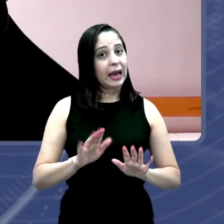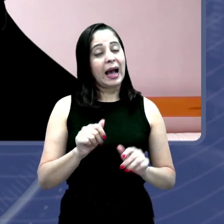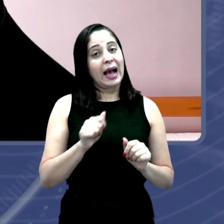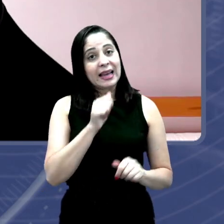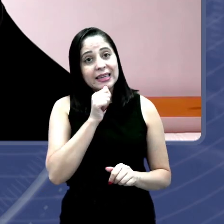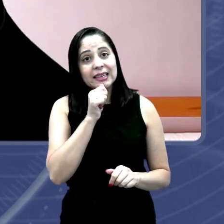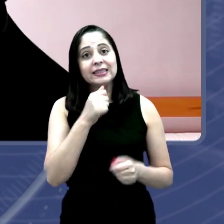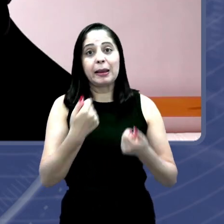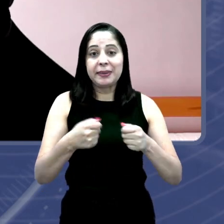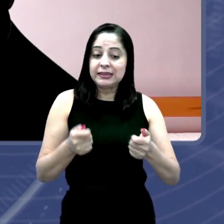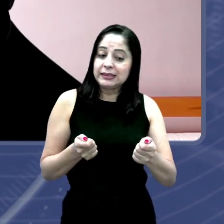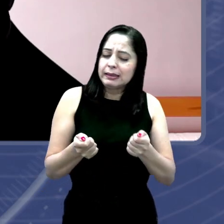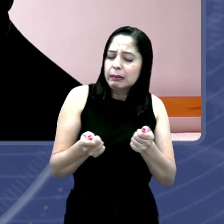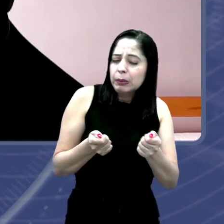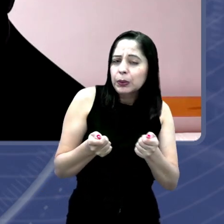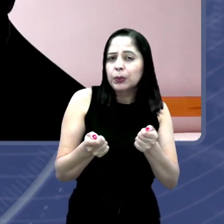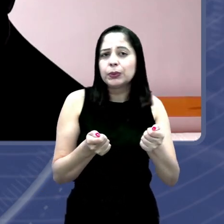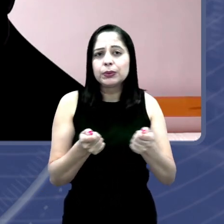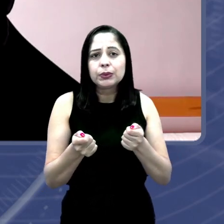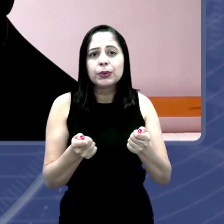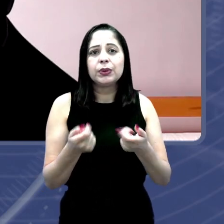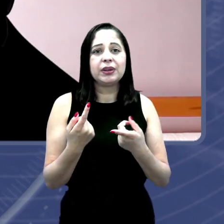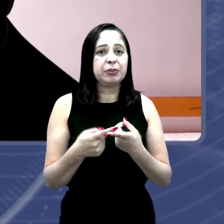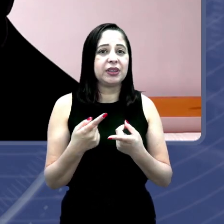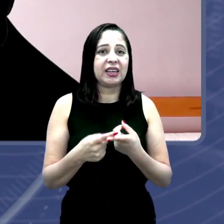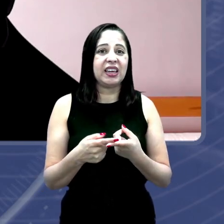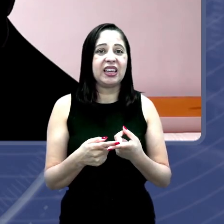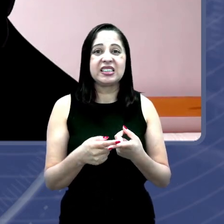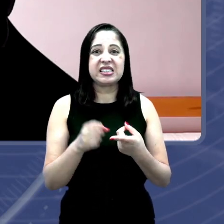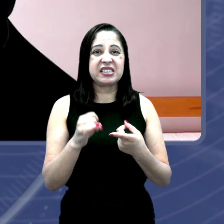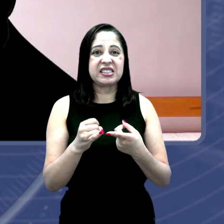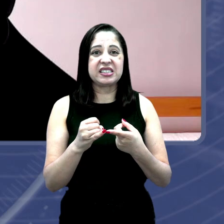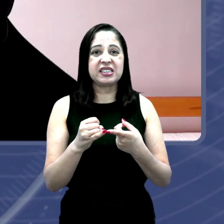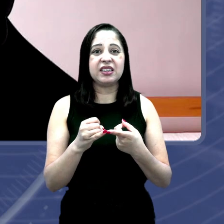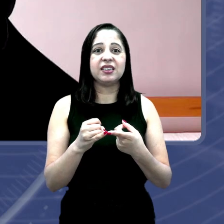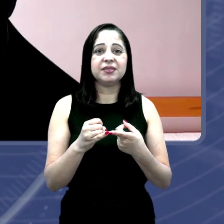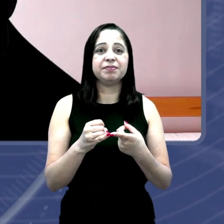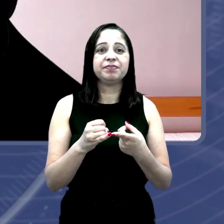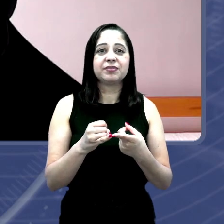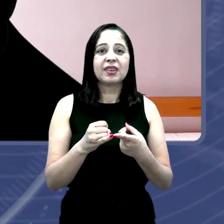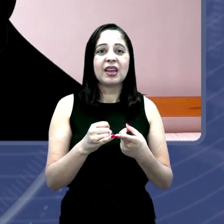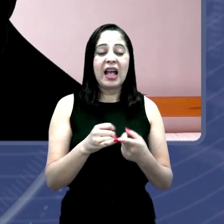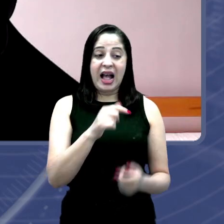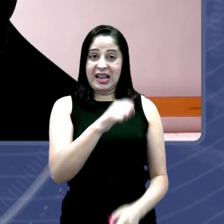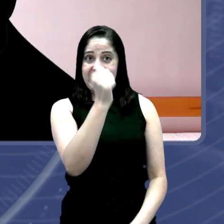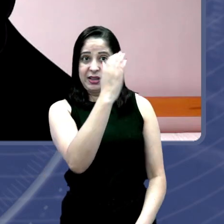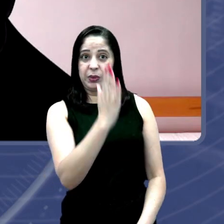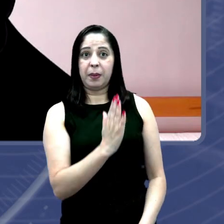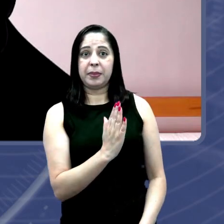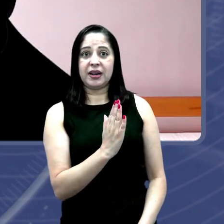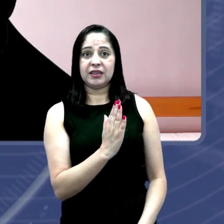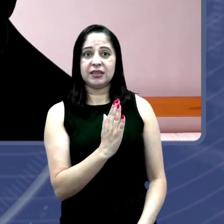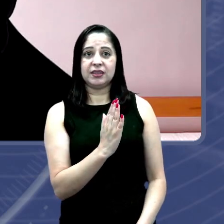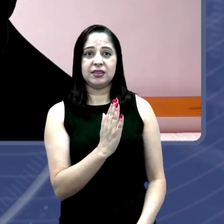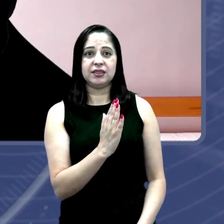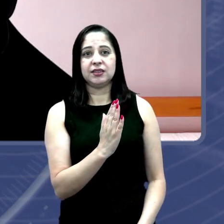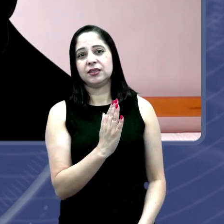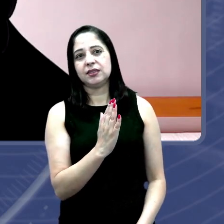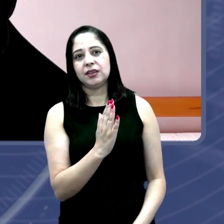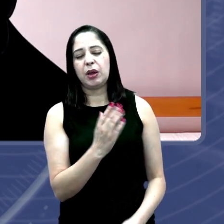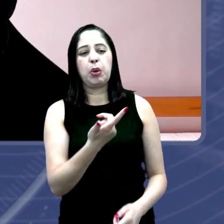mas precisa ter um controle, porque senão, né, muitas pessoas daqui, nativos do Brasil, acabam não